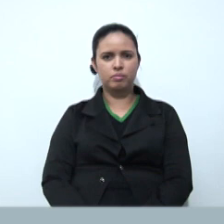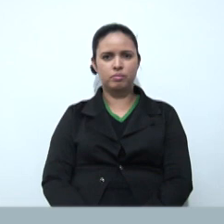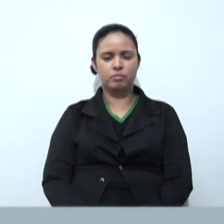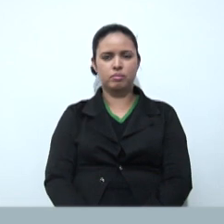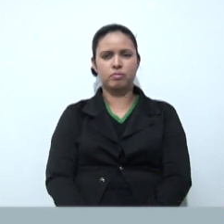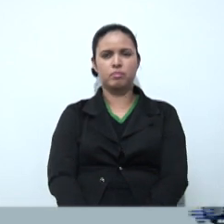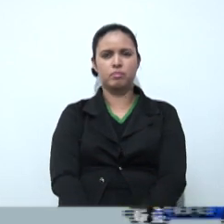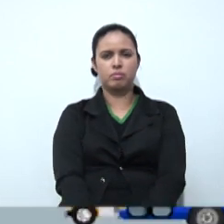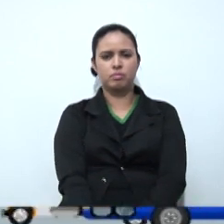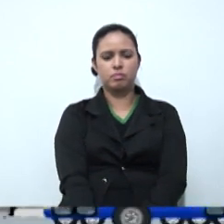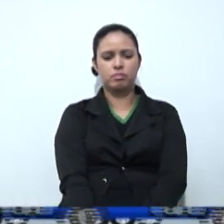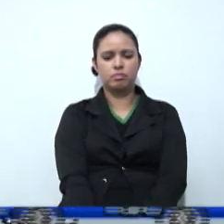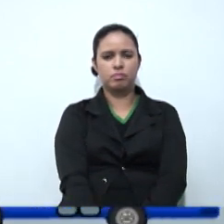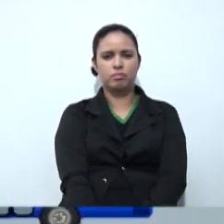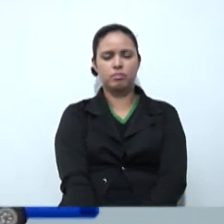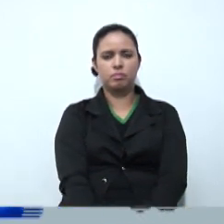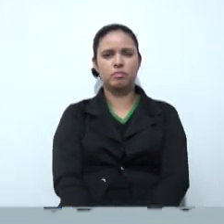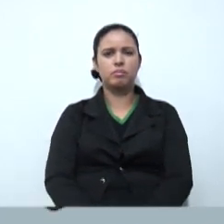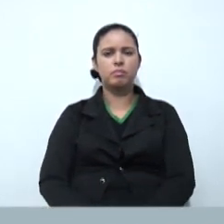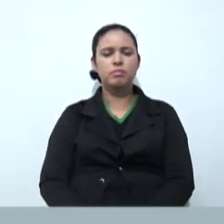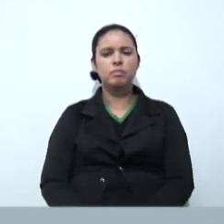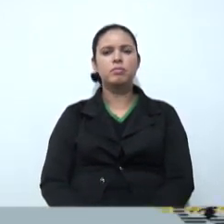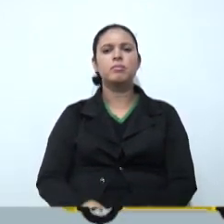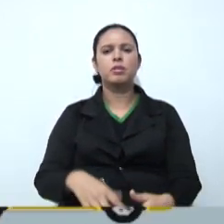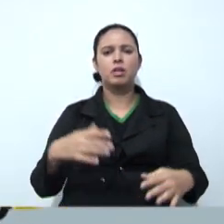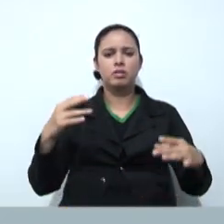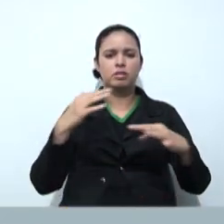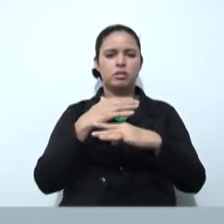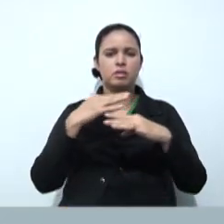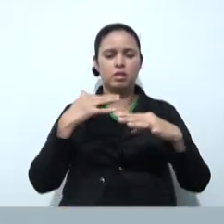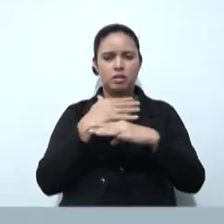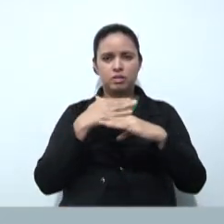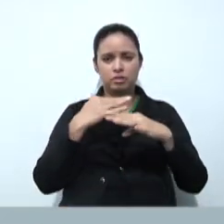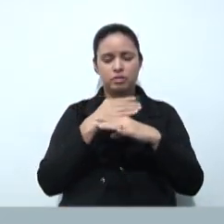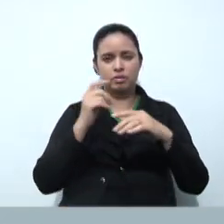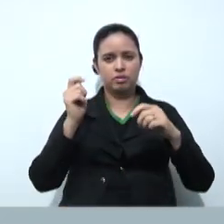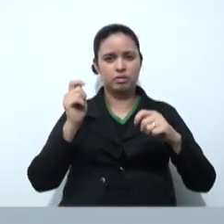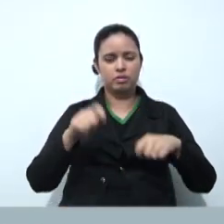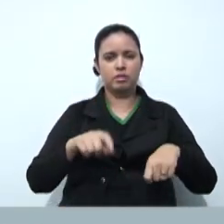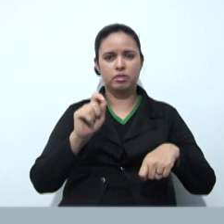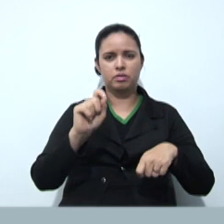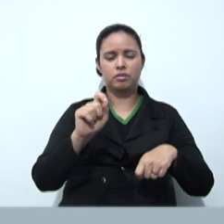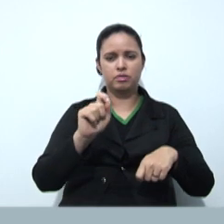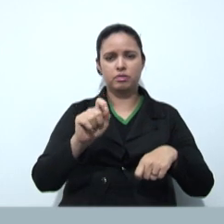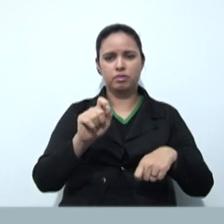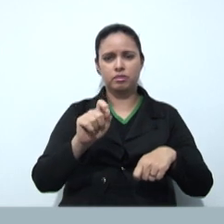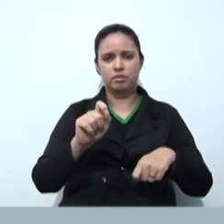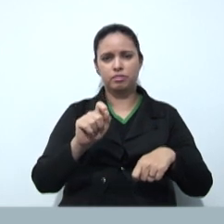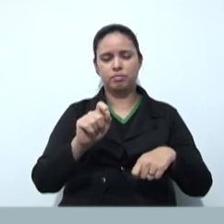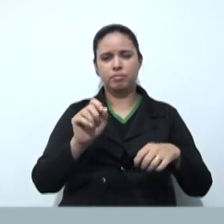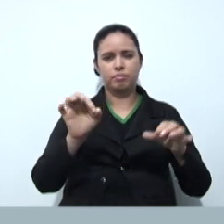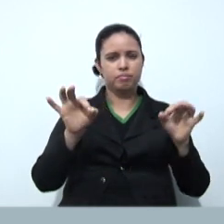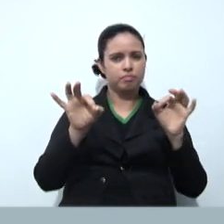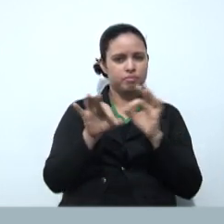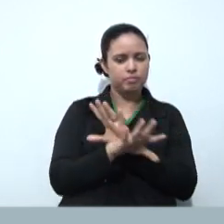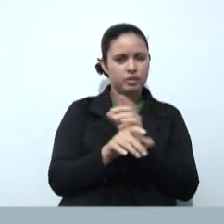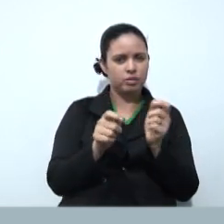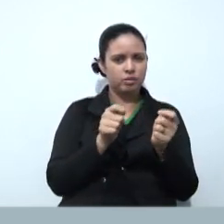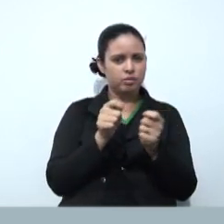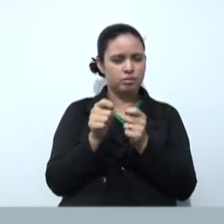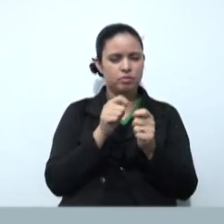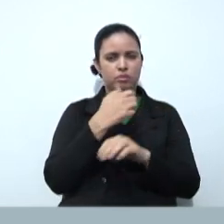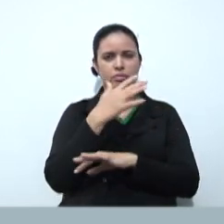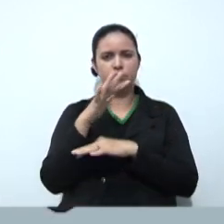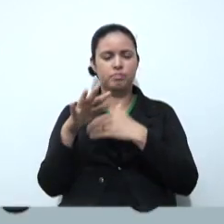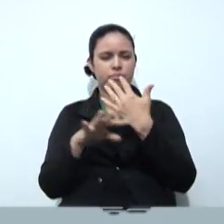alto índice de urbanização nas cidades e o grande poder consumista da população acabam gerando medidas de controle ambiental